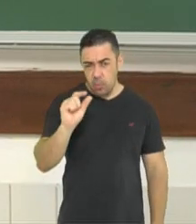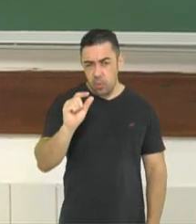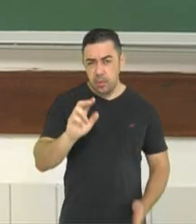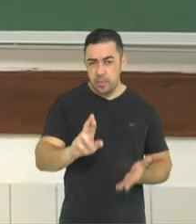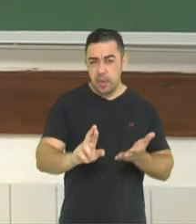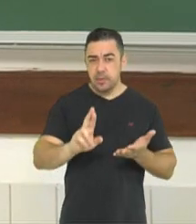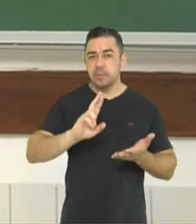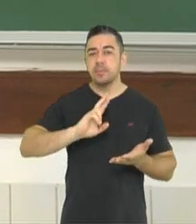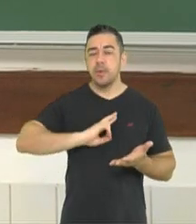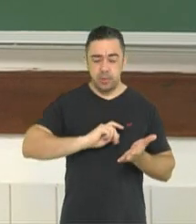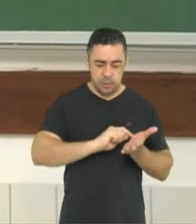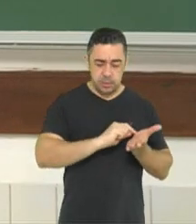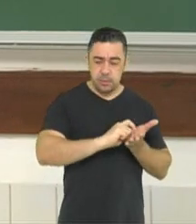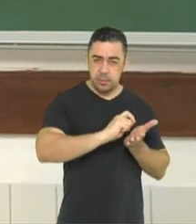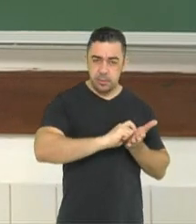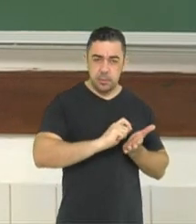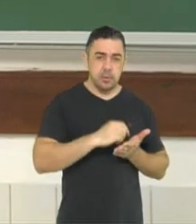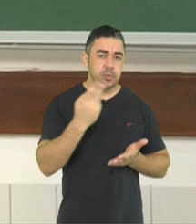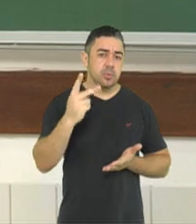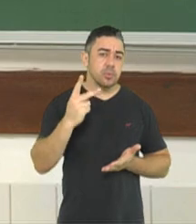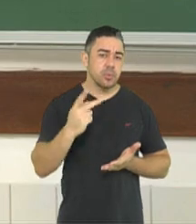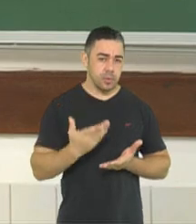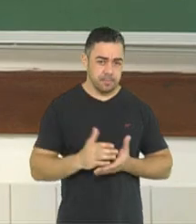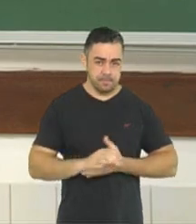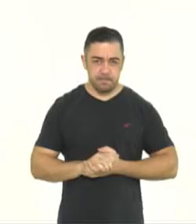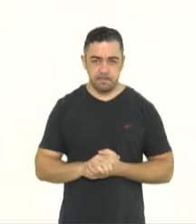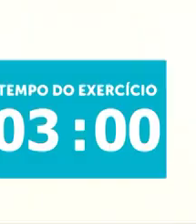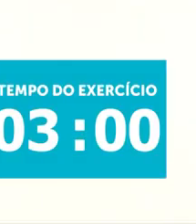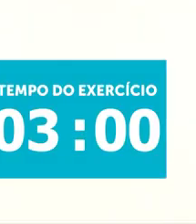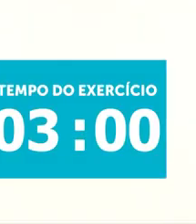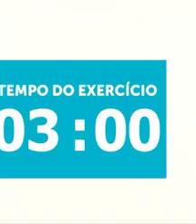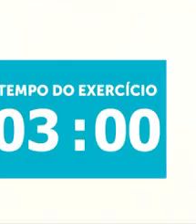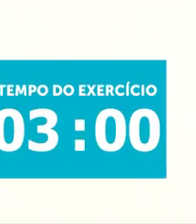em como são esses artistas aí na sua playlist.